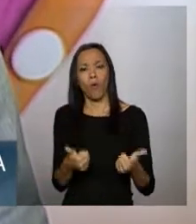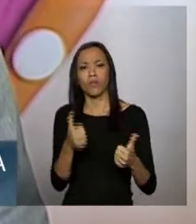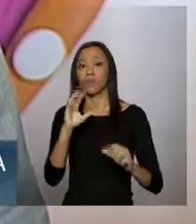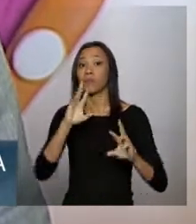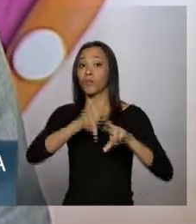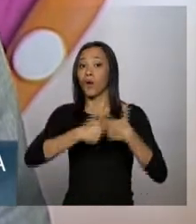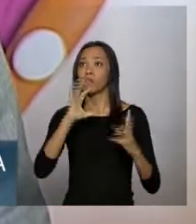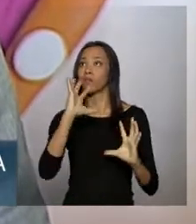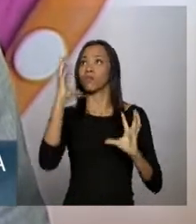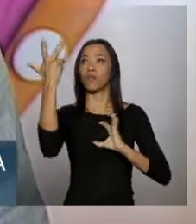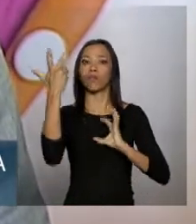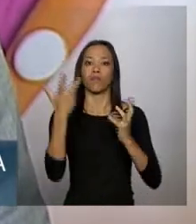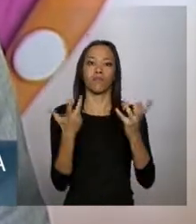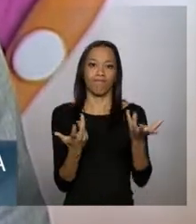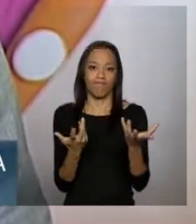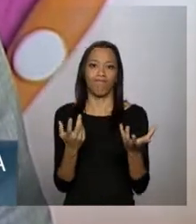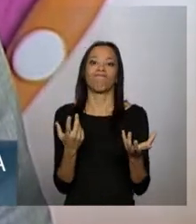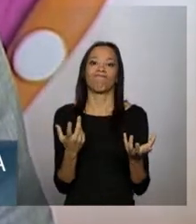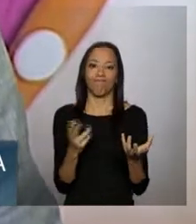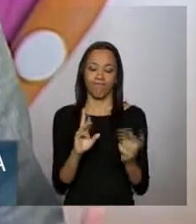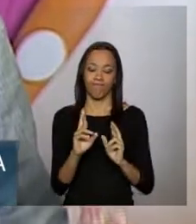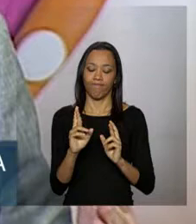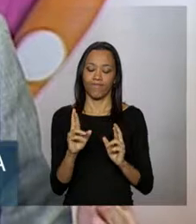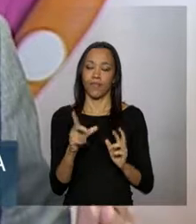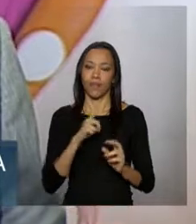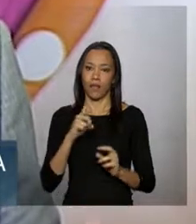porque você tem